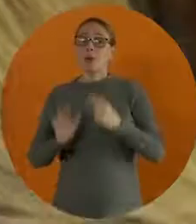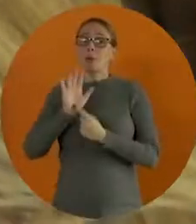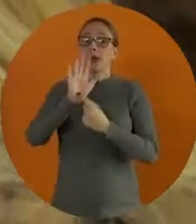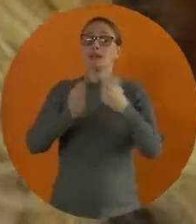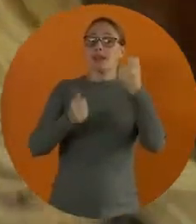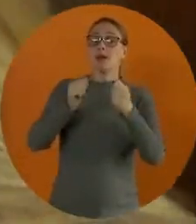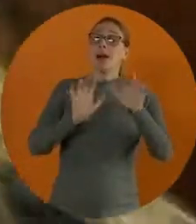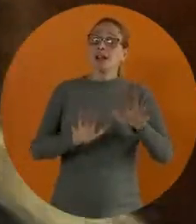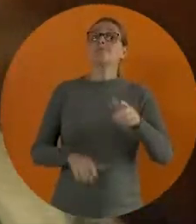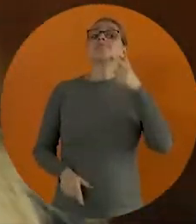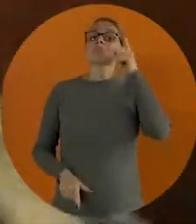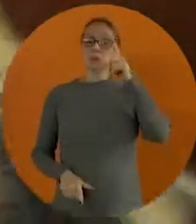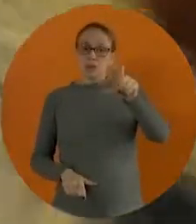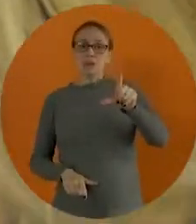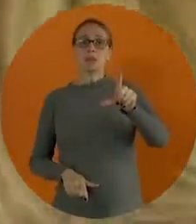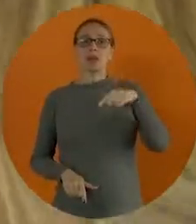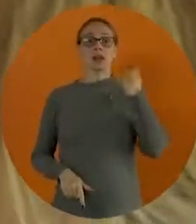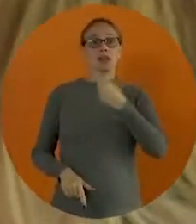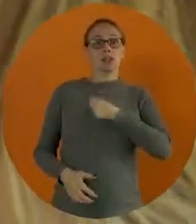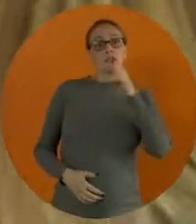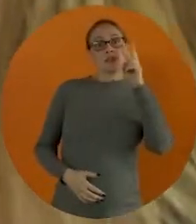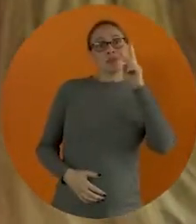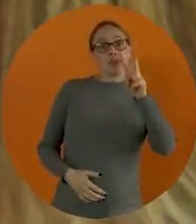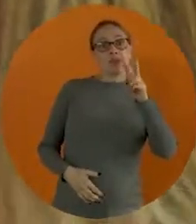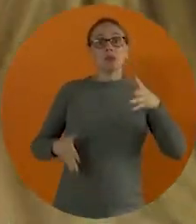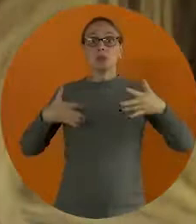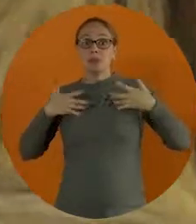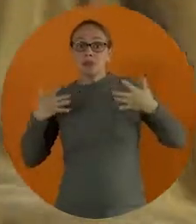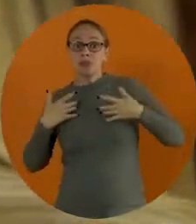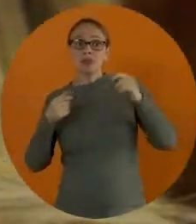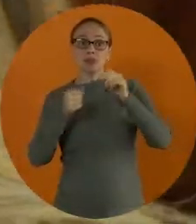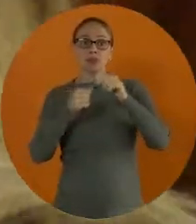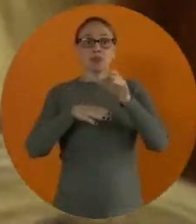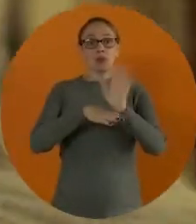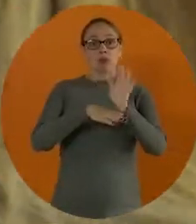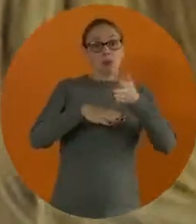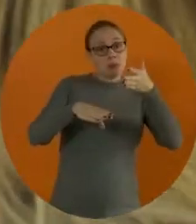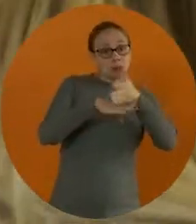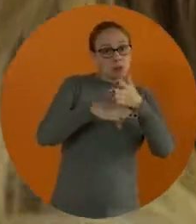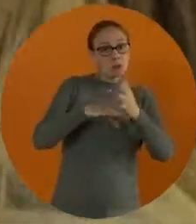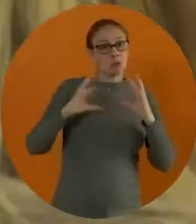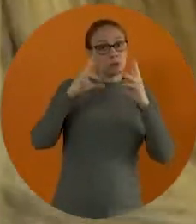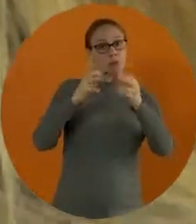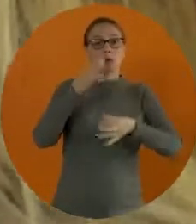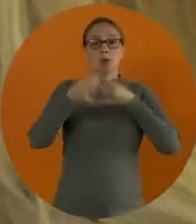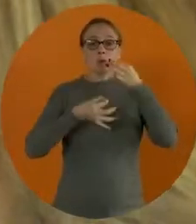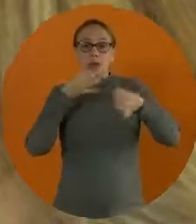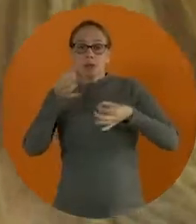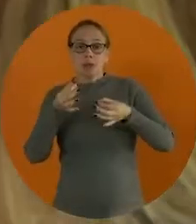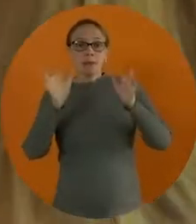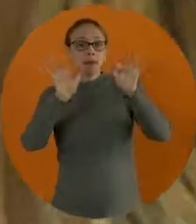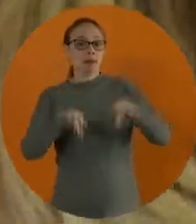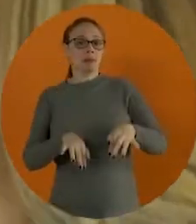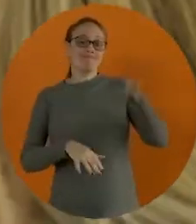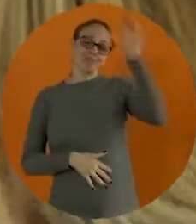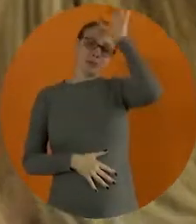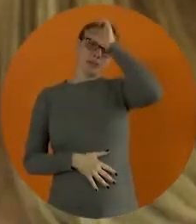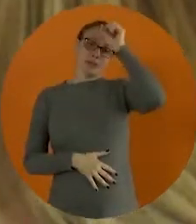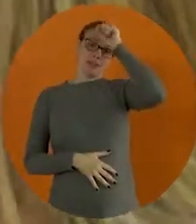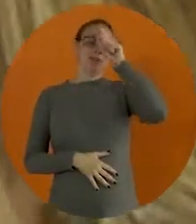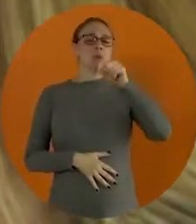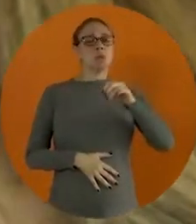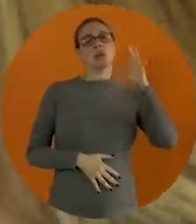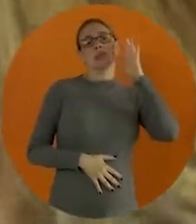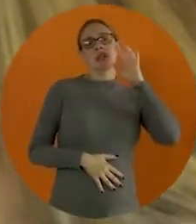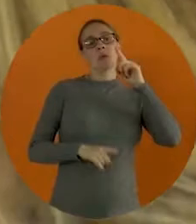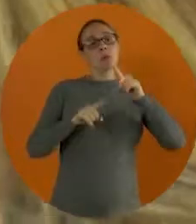assim. Incrível, a gente vê o pessoal todo se motivando para fazer os filmes, para participar, todo mundo comentando, e acaba